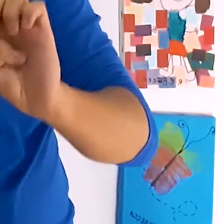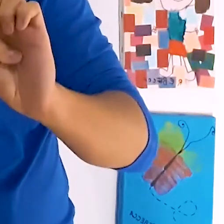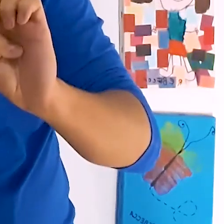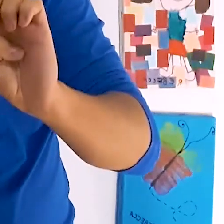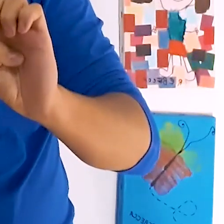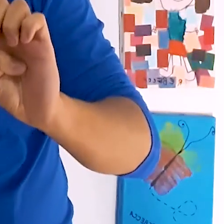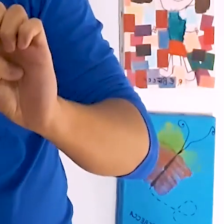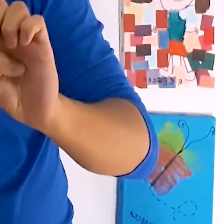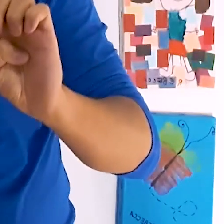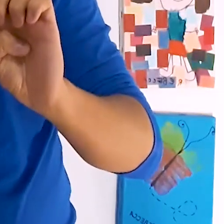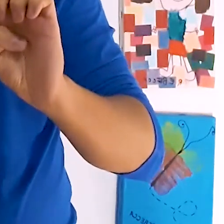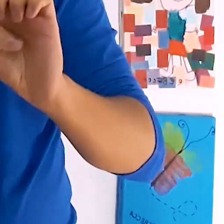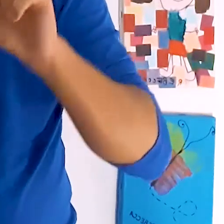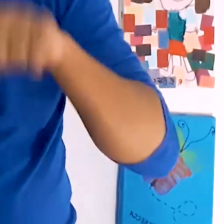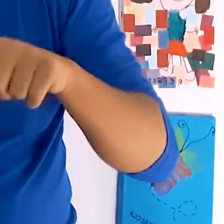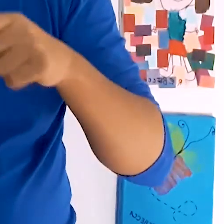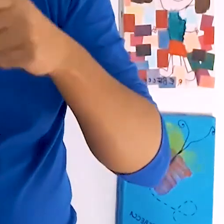terrestres. Ou seja,